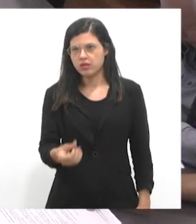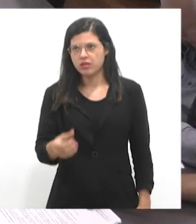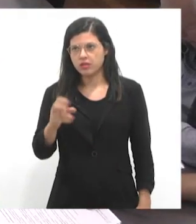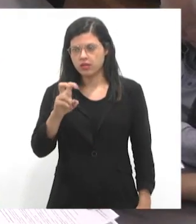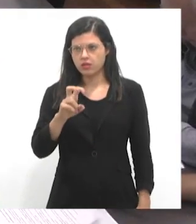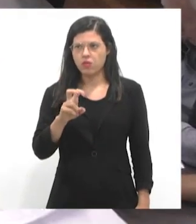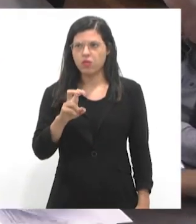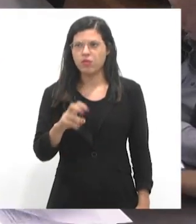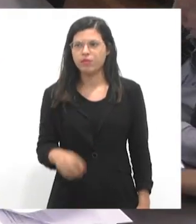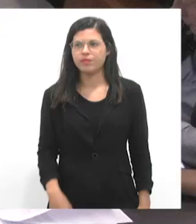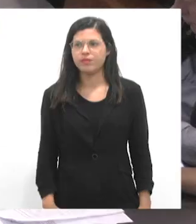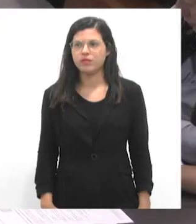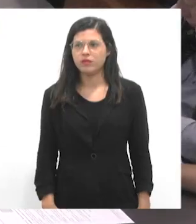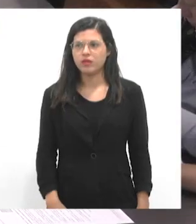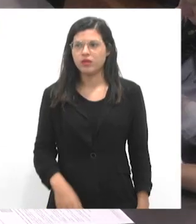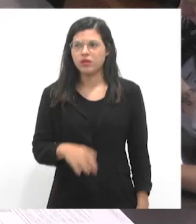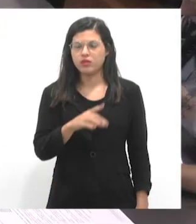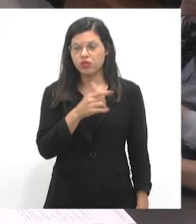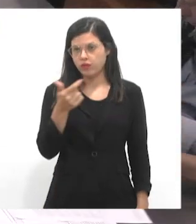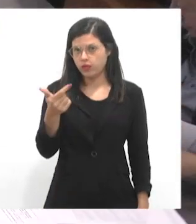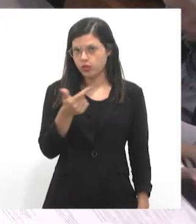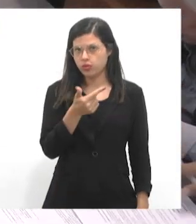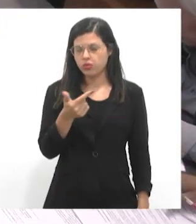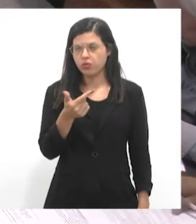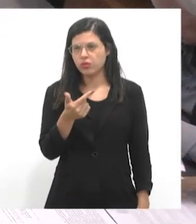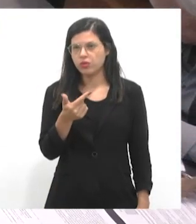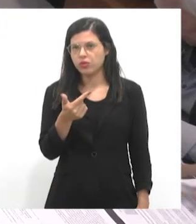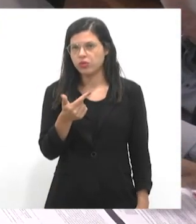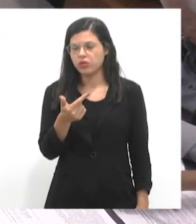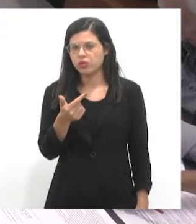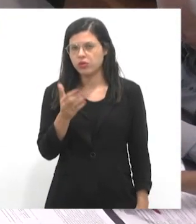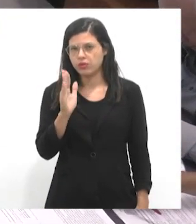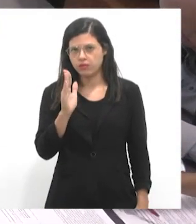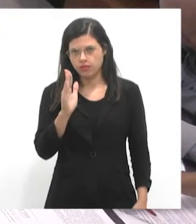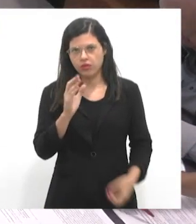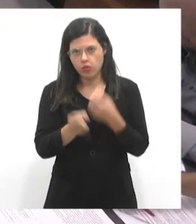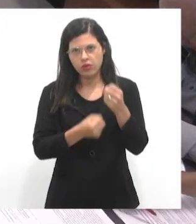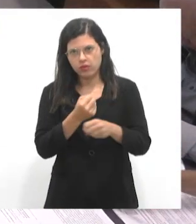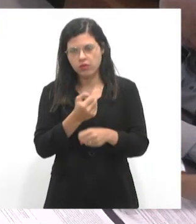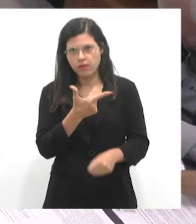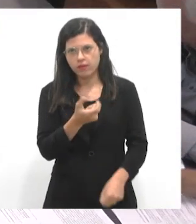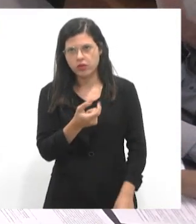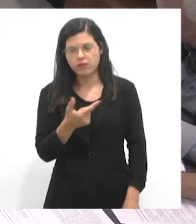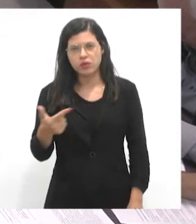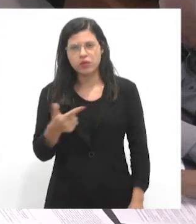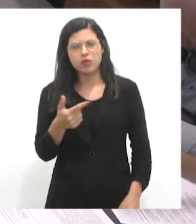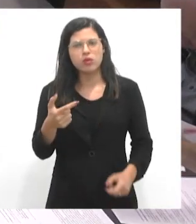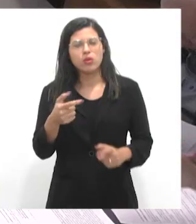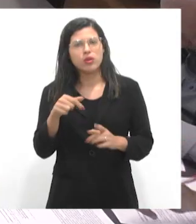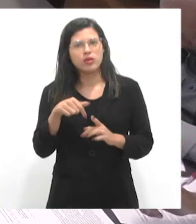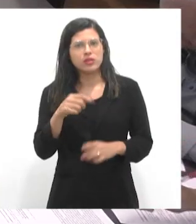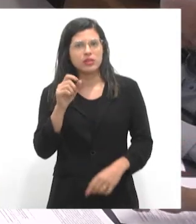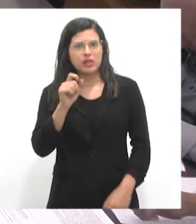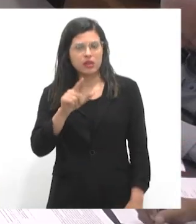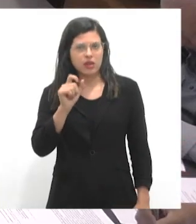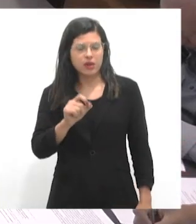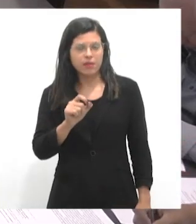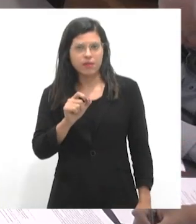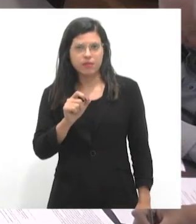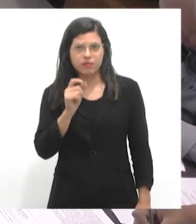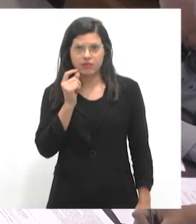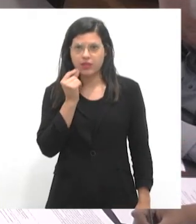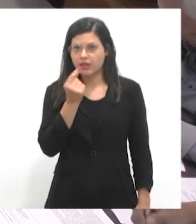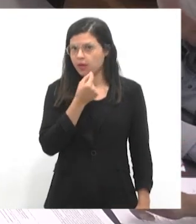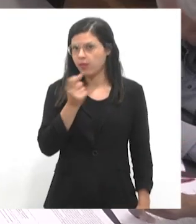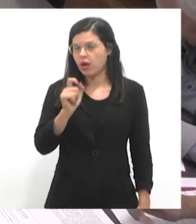9.665, de 22, que institui o Setembro Azul, mês de visibilidade da comunidade surda.